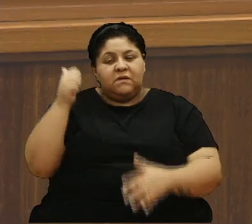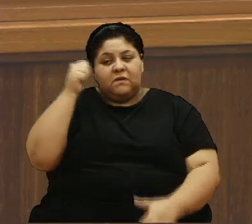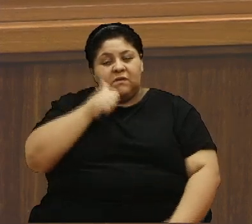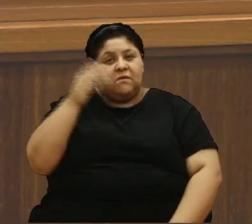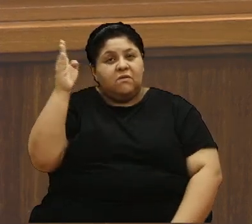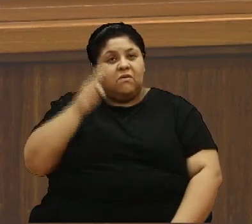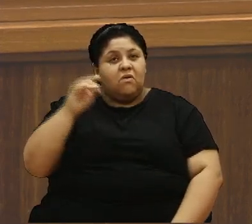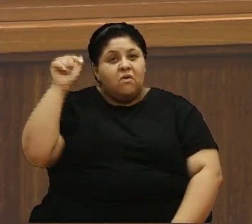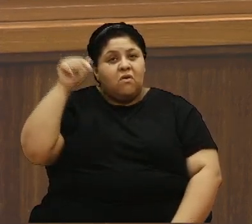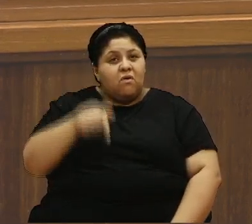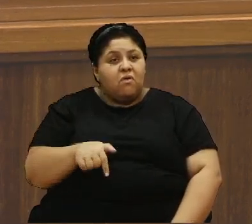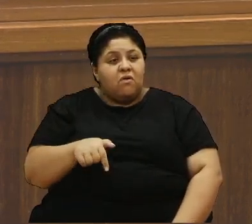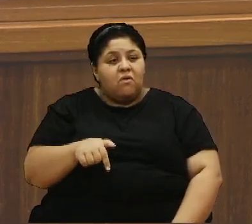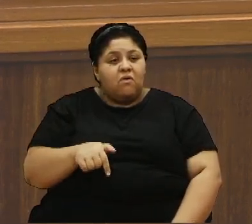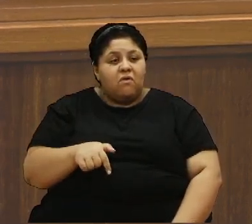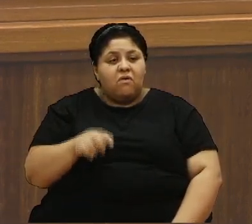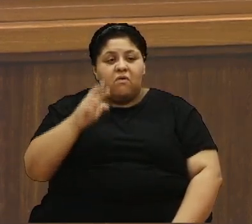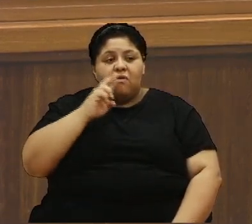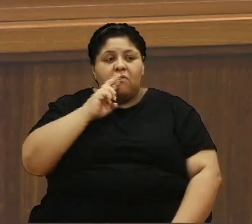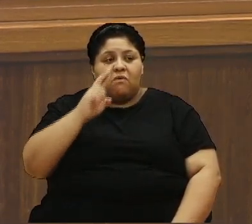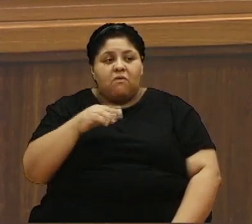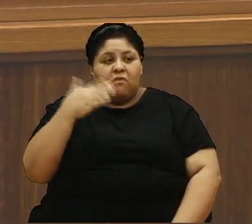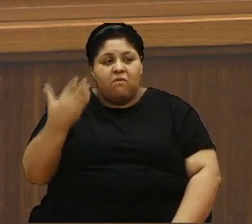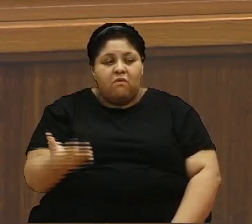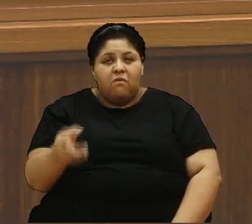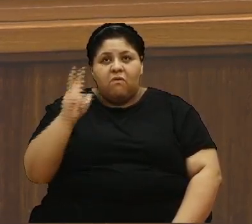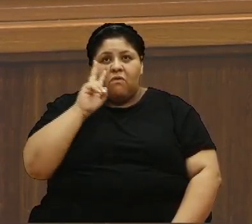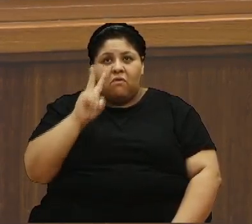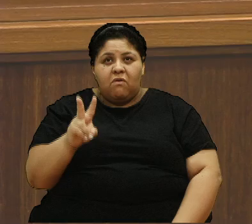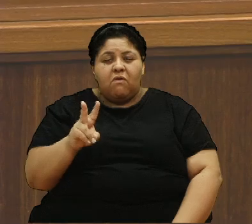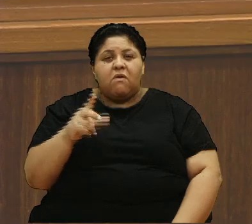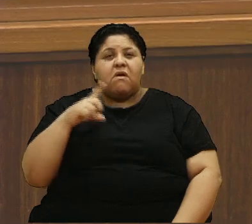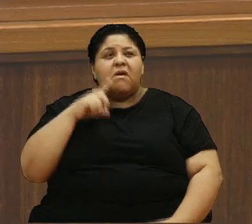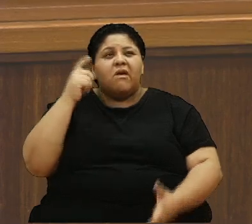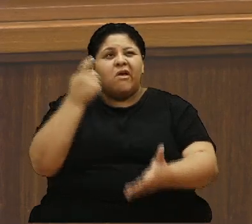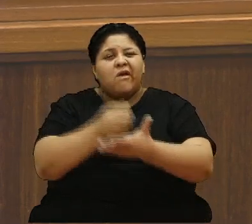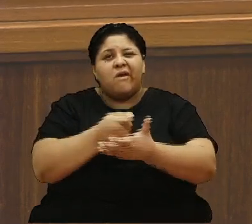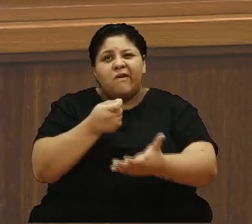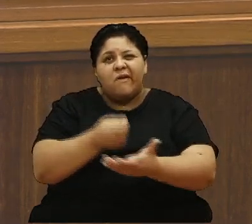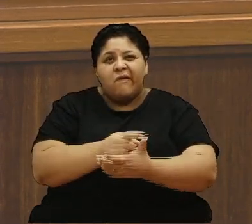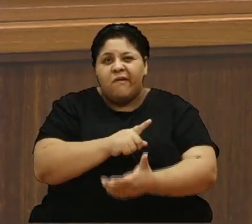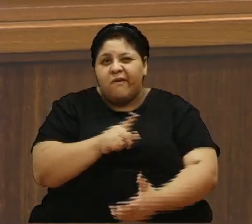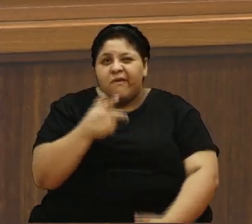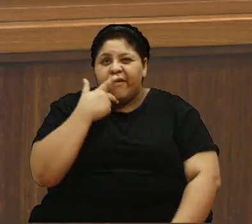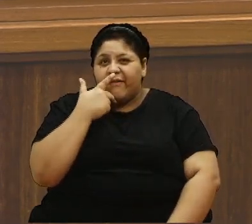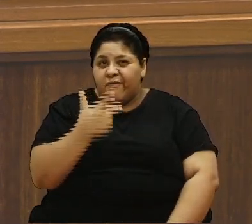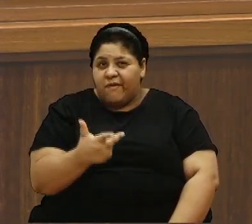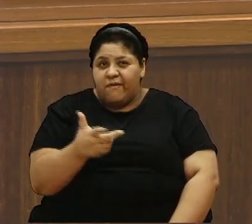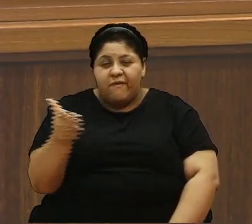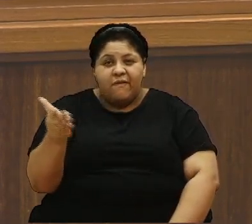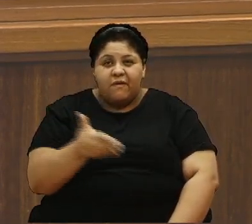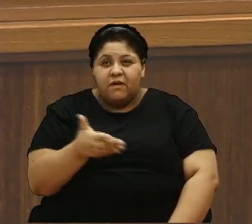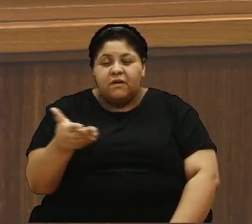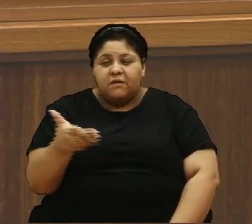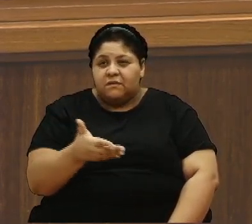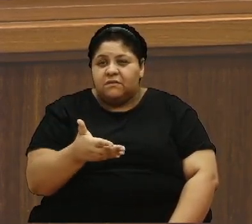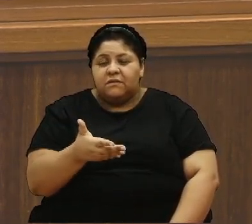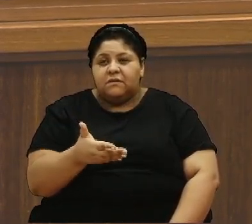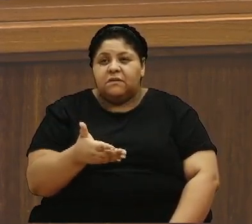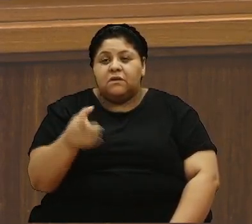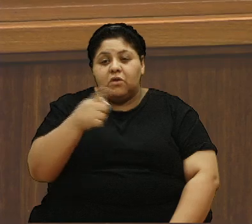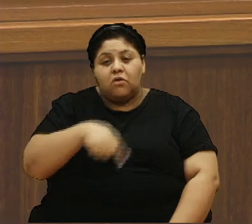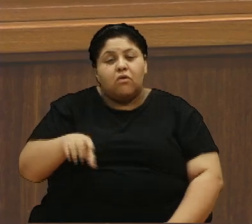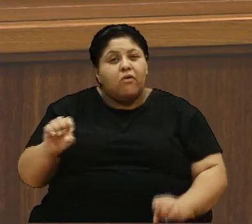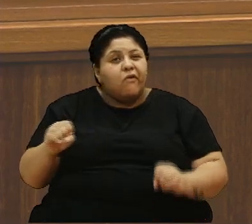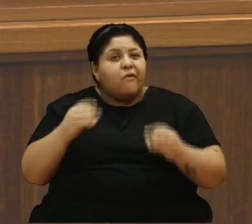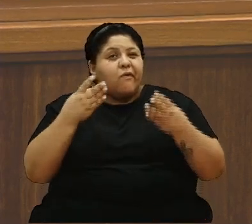não estão sequer nos respondendo. Então, olha, eu até tentei, não vou falar sobre isso agora, mas nós estamos aqui